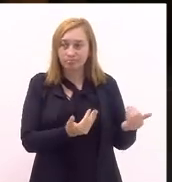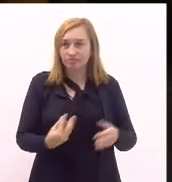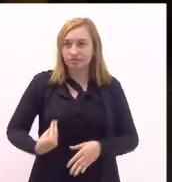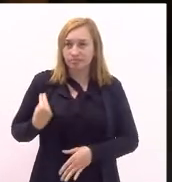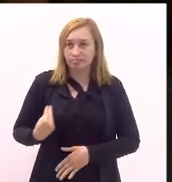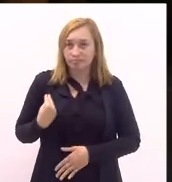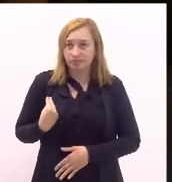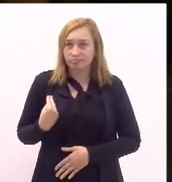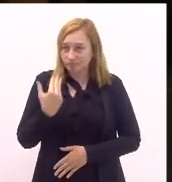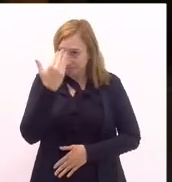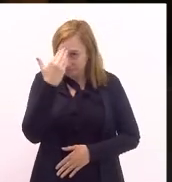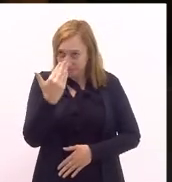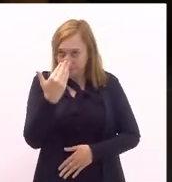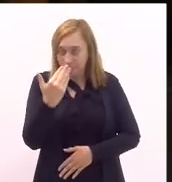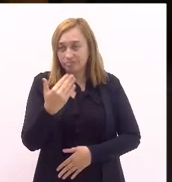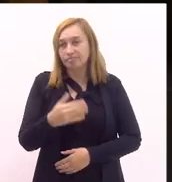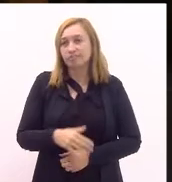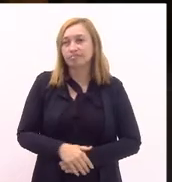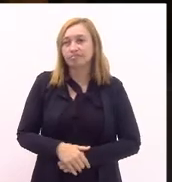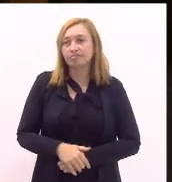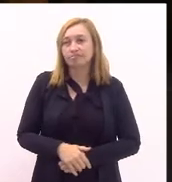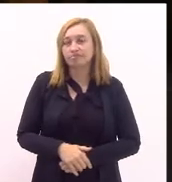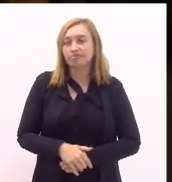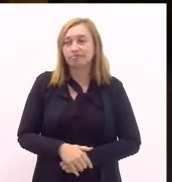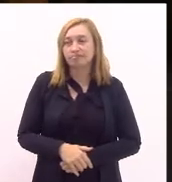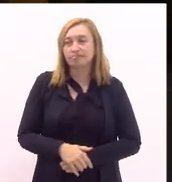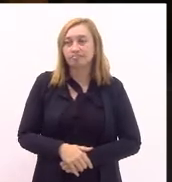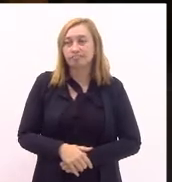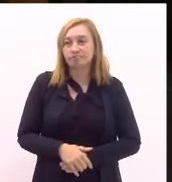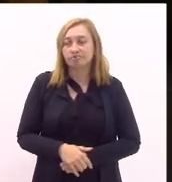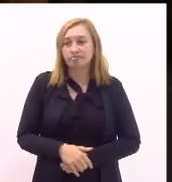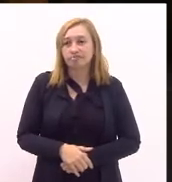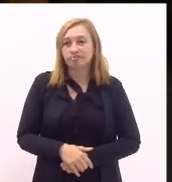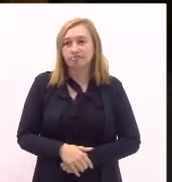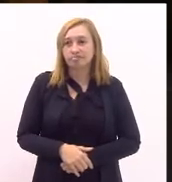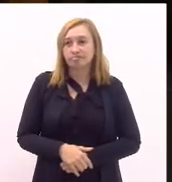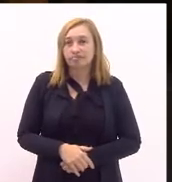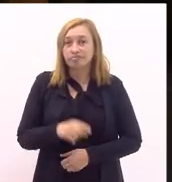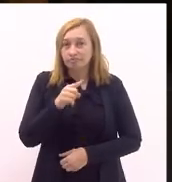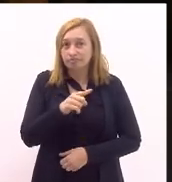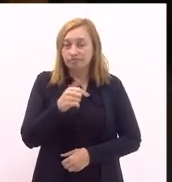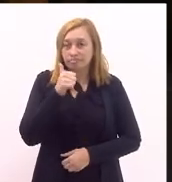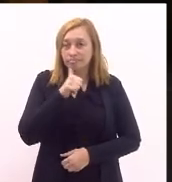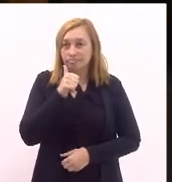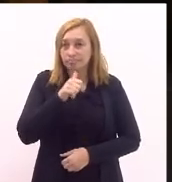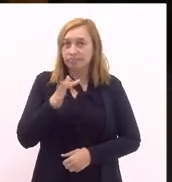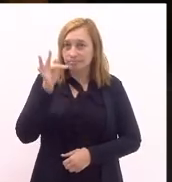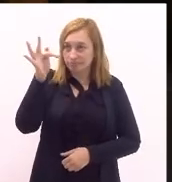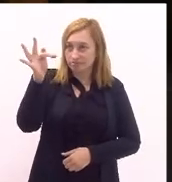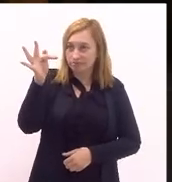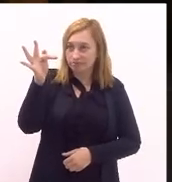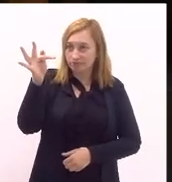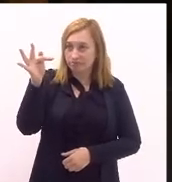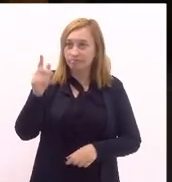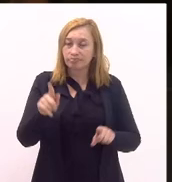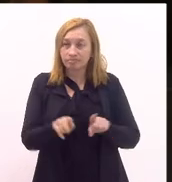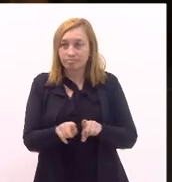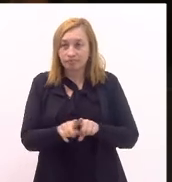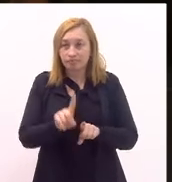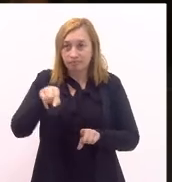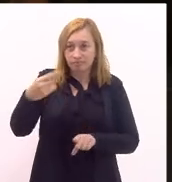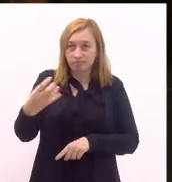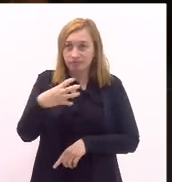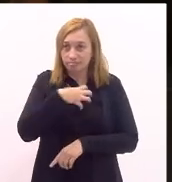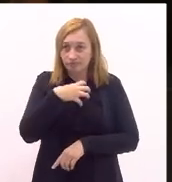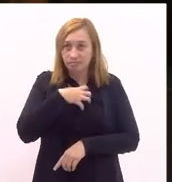viva agradeço muito por isso se você essa mulher de futuro também tem